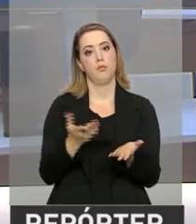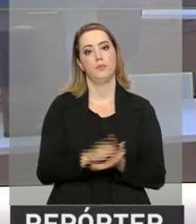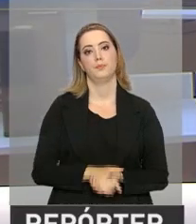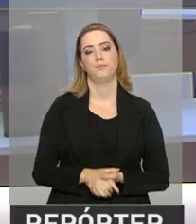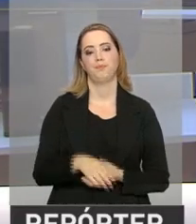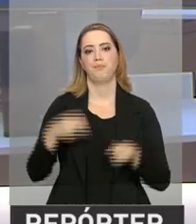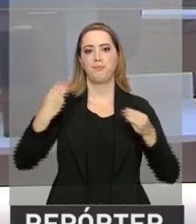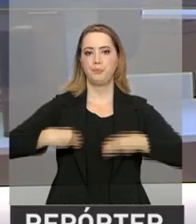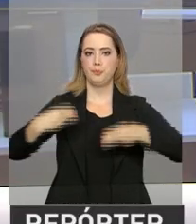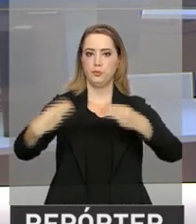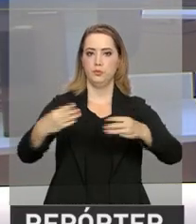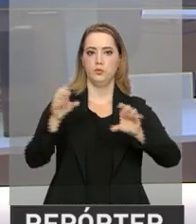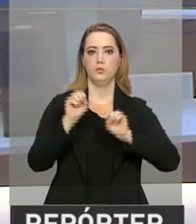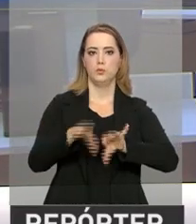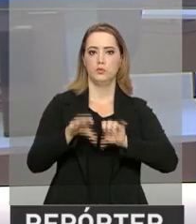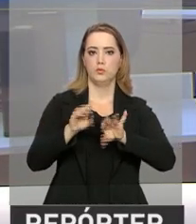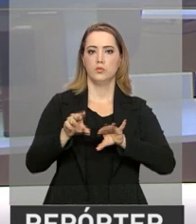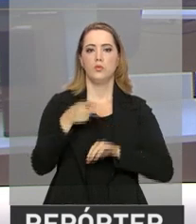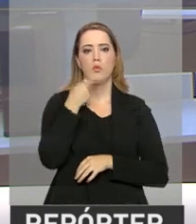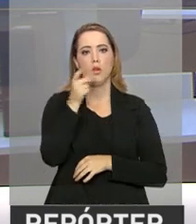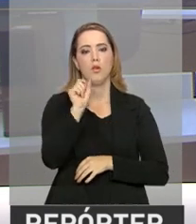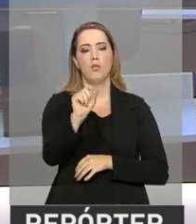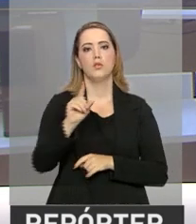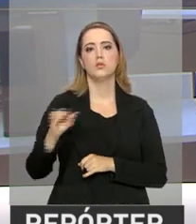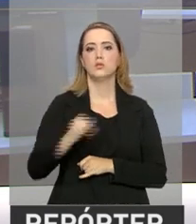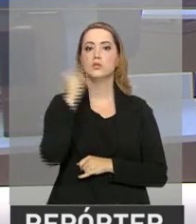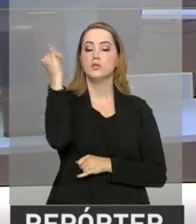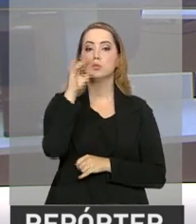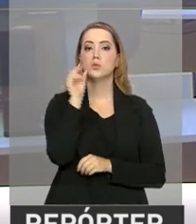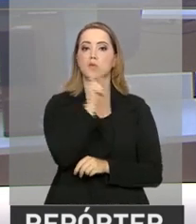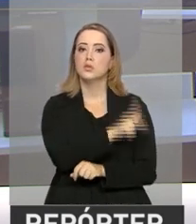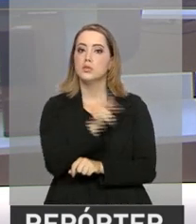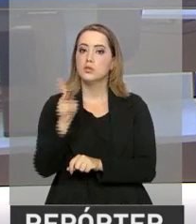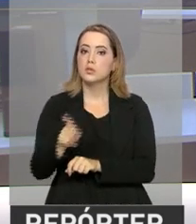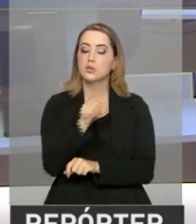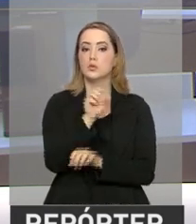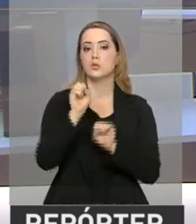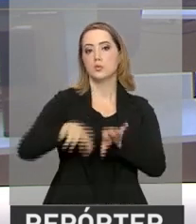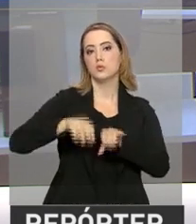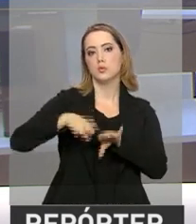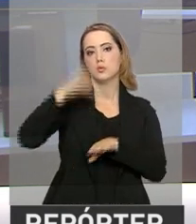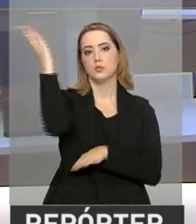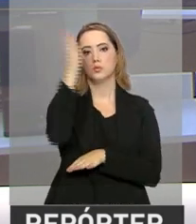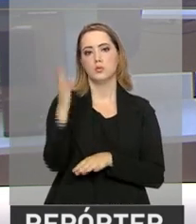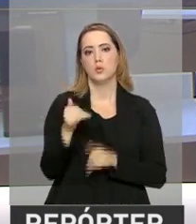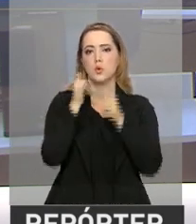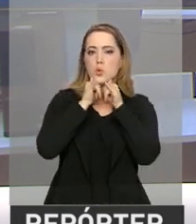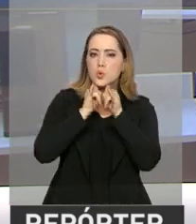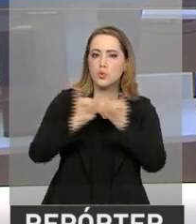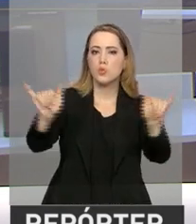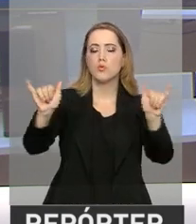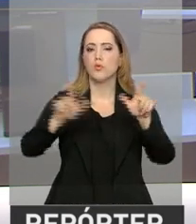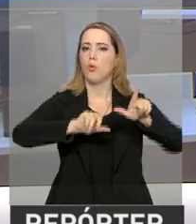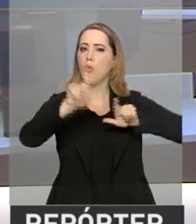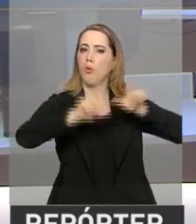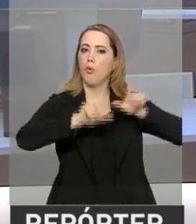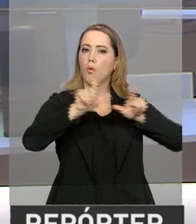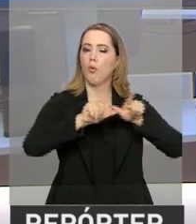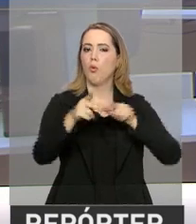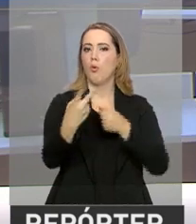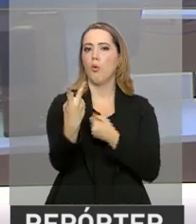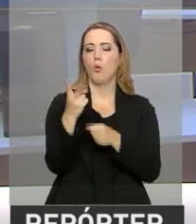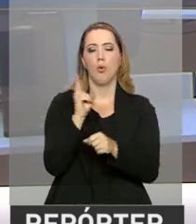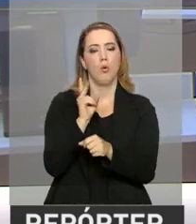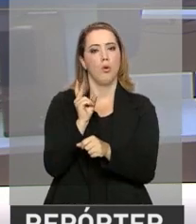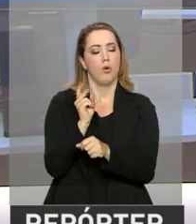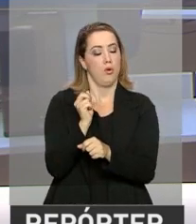da Educação, Mendonça Filho, reforçou a importância dos professores para a educação brasileira. Ele divulgou um vídeo para desmentir boatos que circulam nas